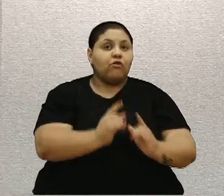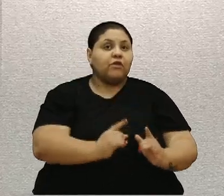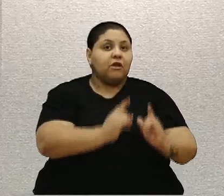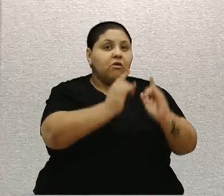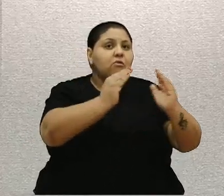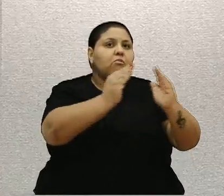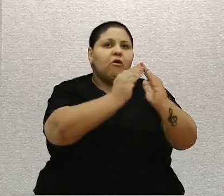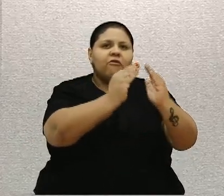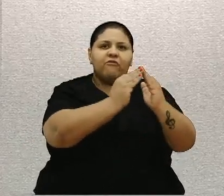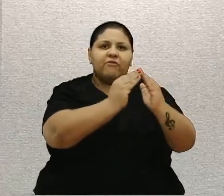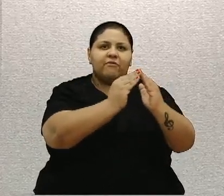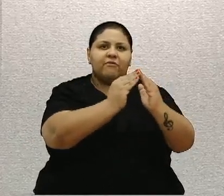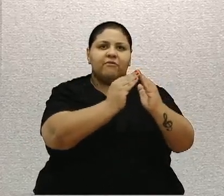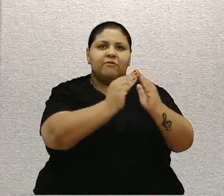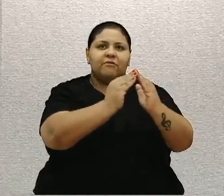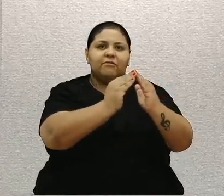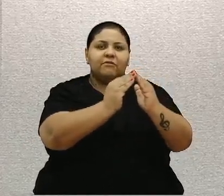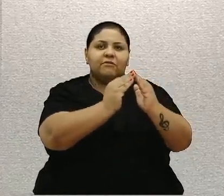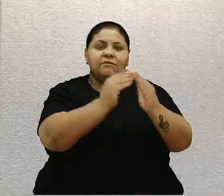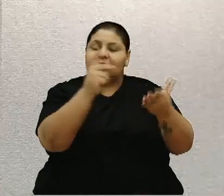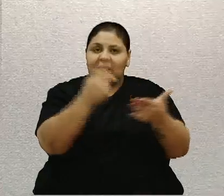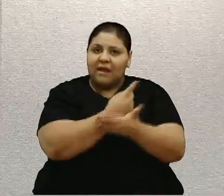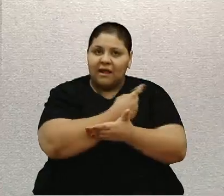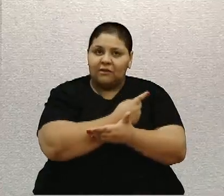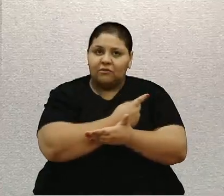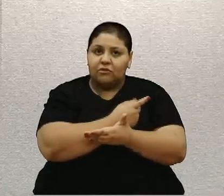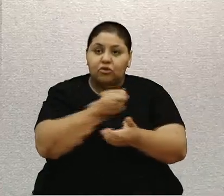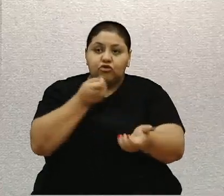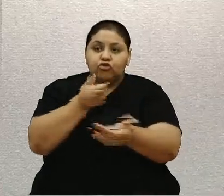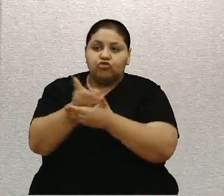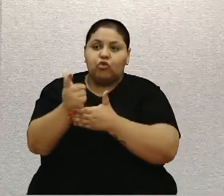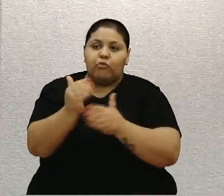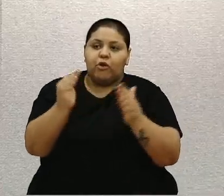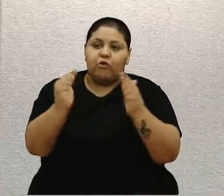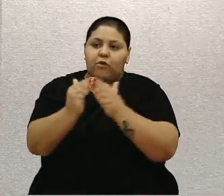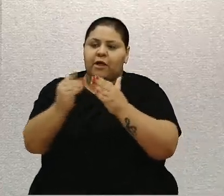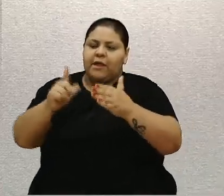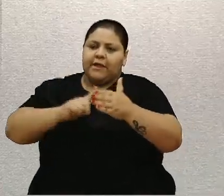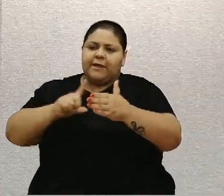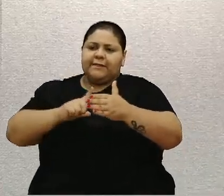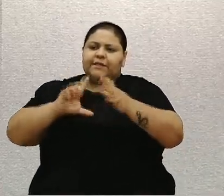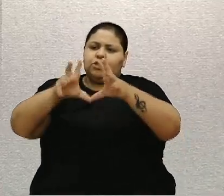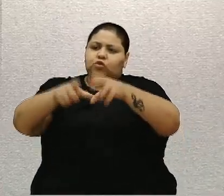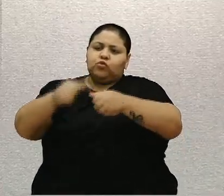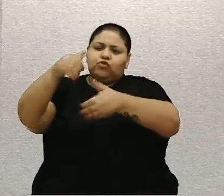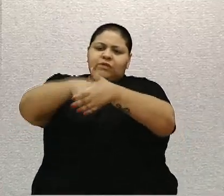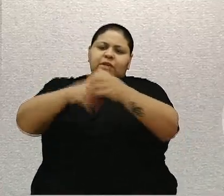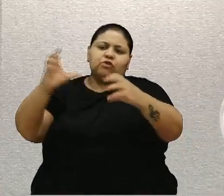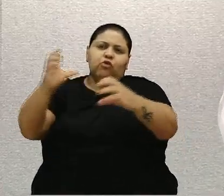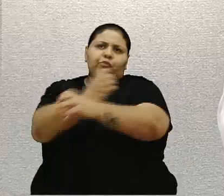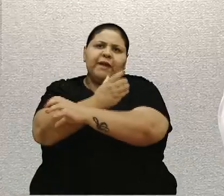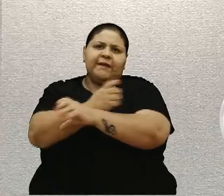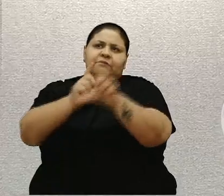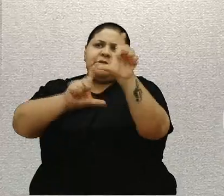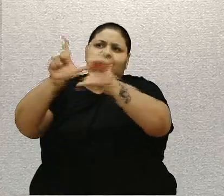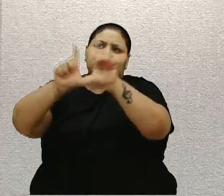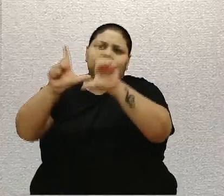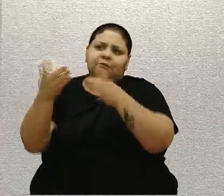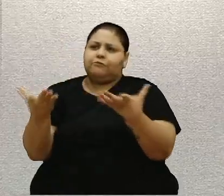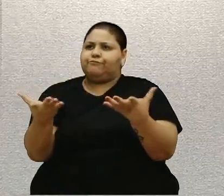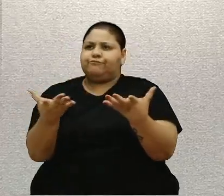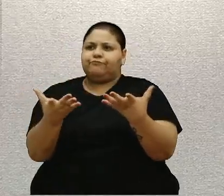está errado. Se tu comprar um imóvel que tenha lá mobiliado, cozinha, sofá, TV, sei